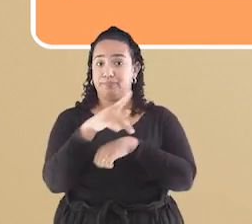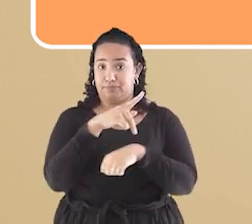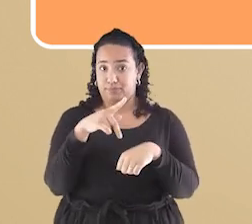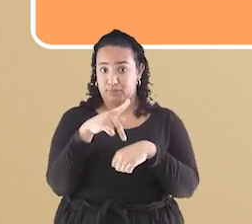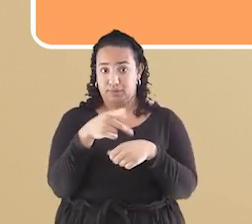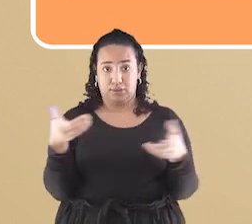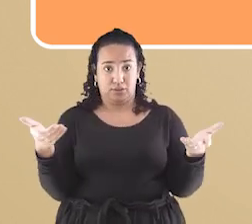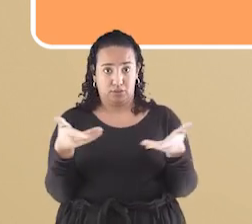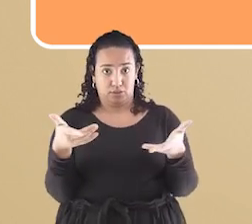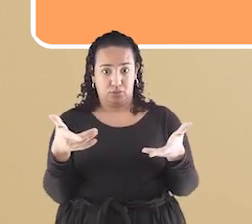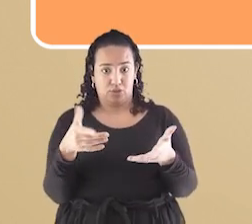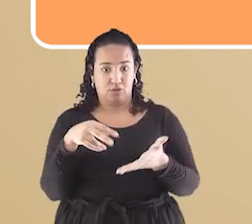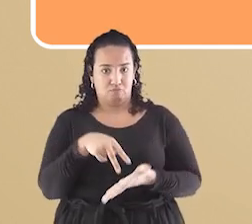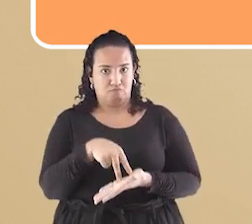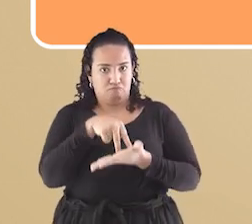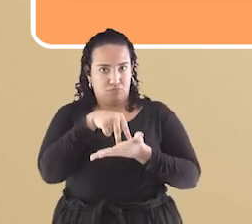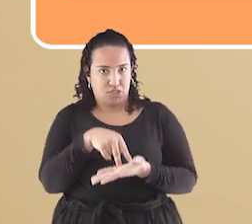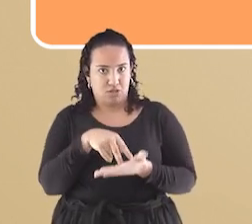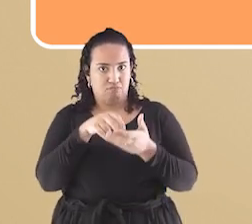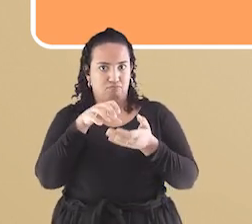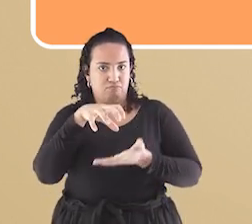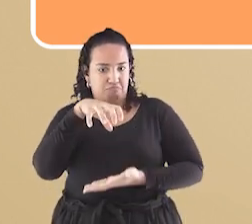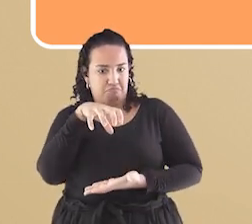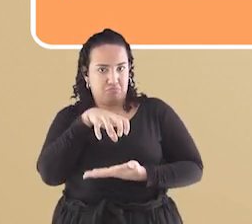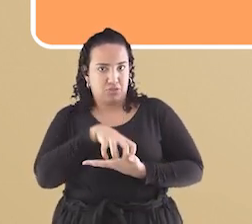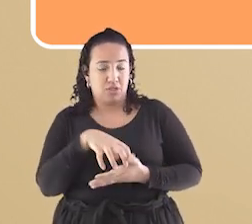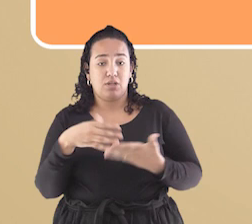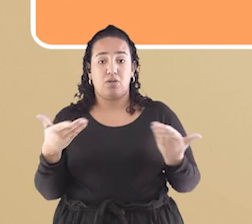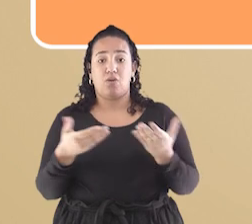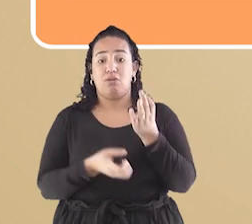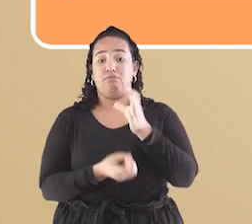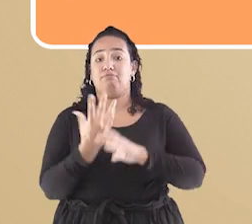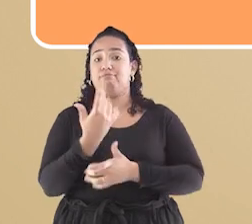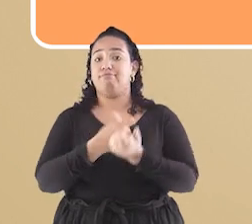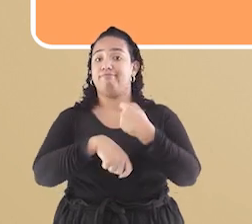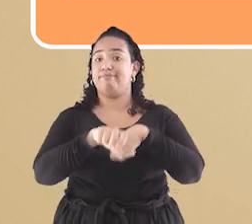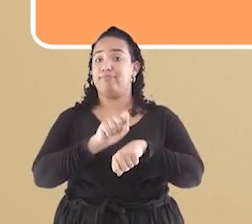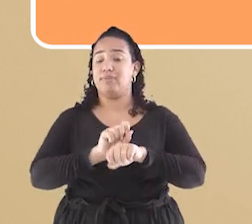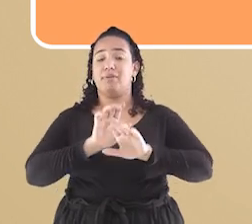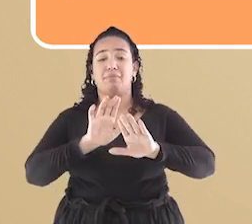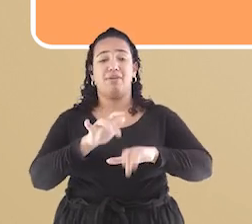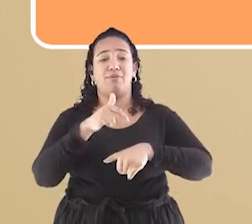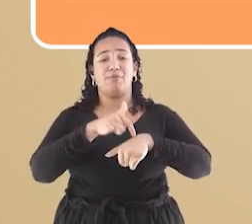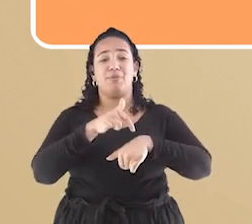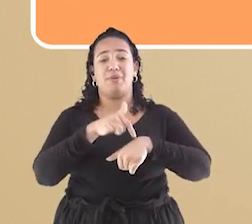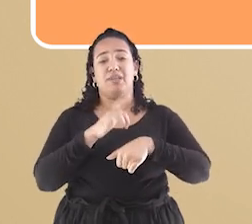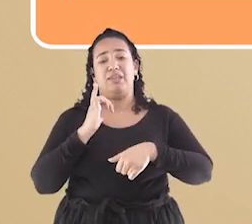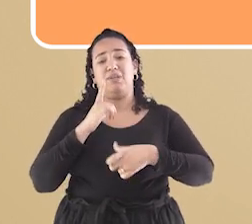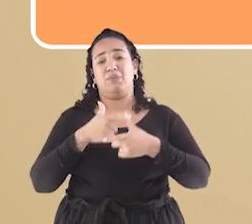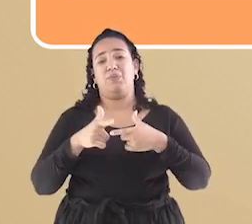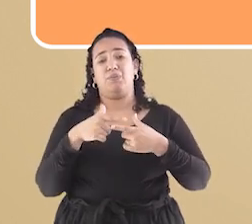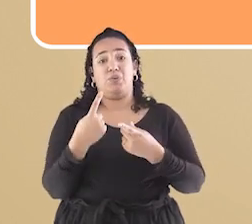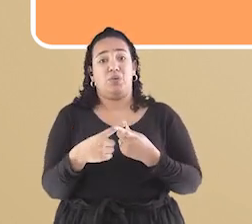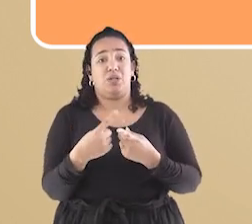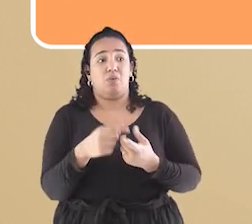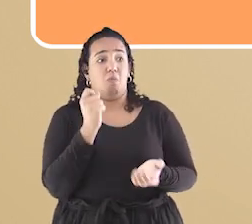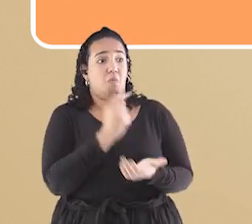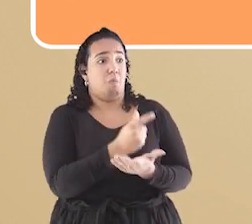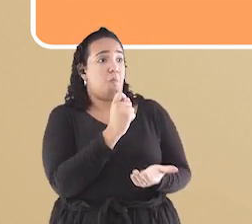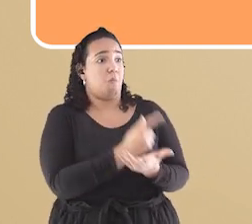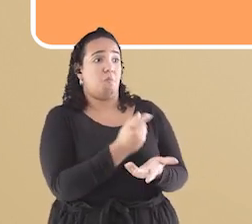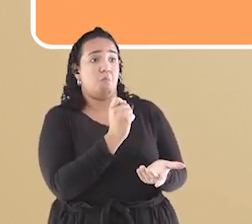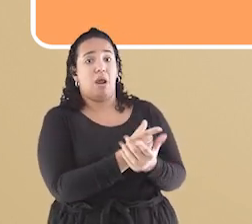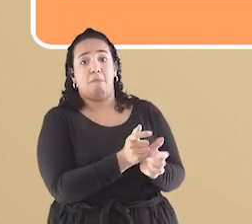passaram a desenvolver a economia, porém chegou uma hora em que a matemática não batia. Eles começaram a comprar muito mais do que